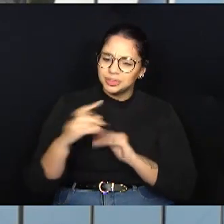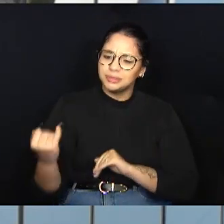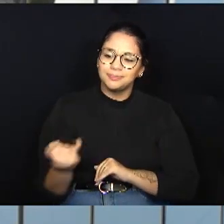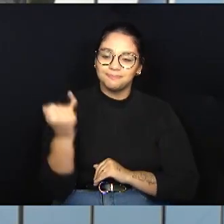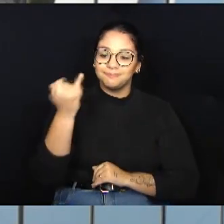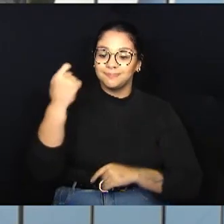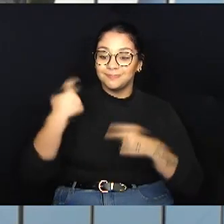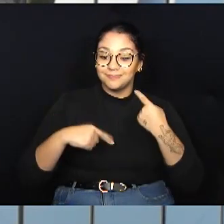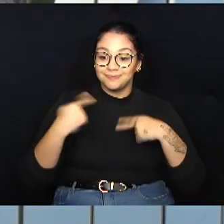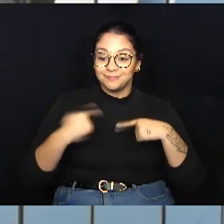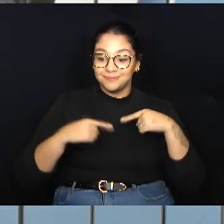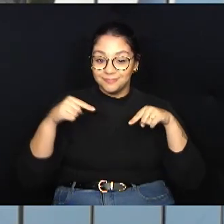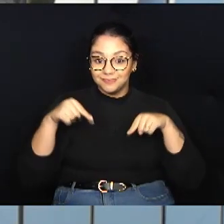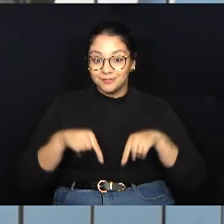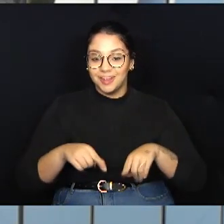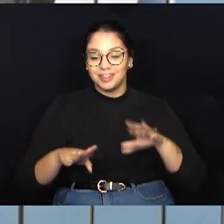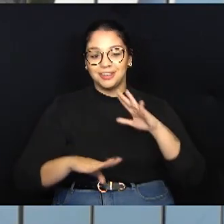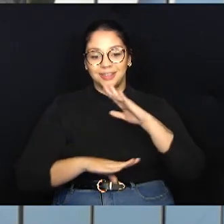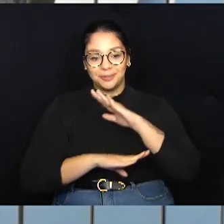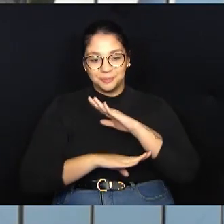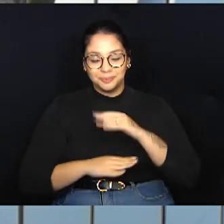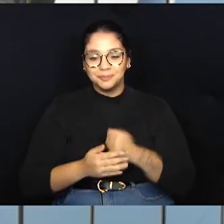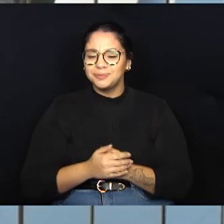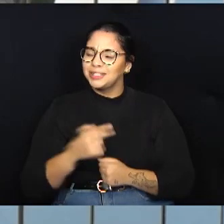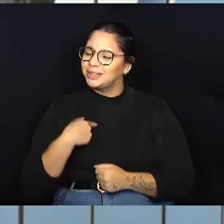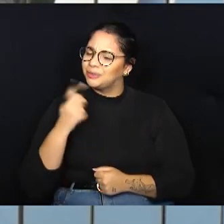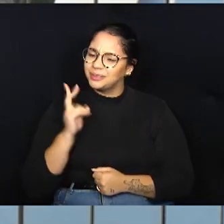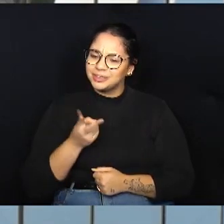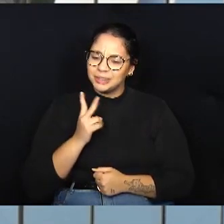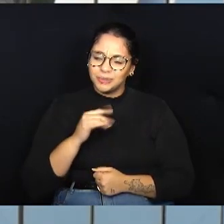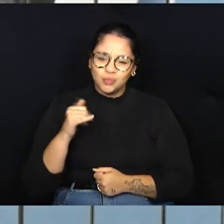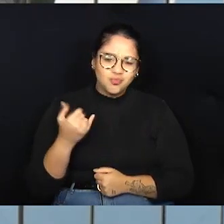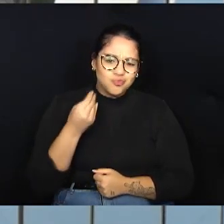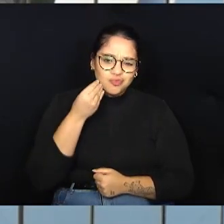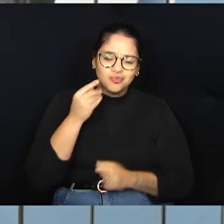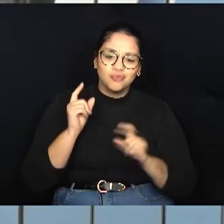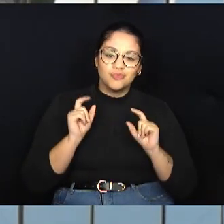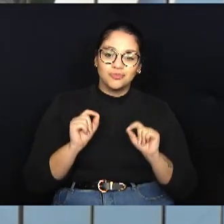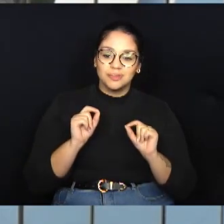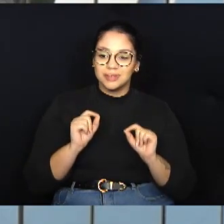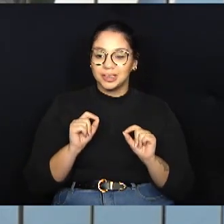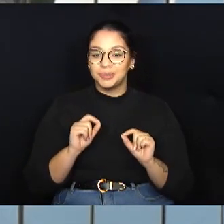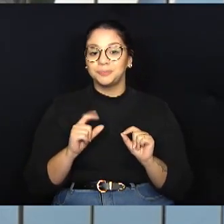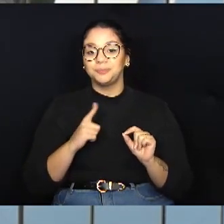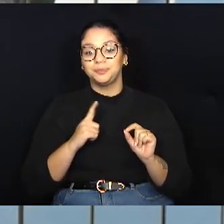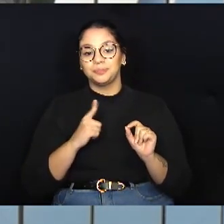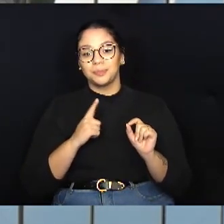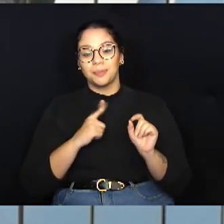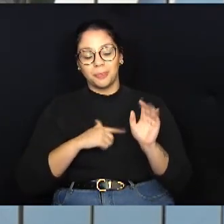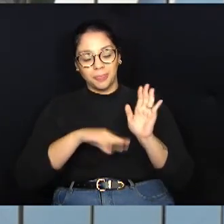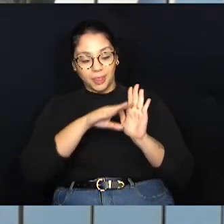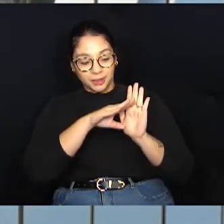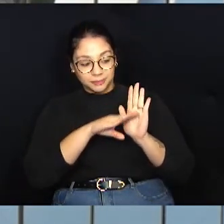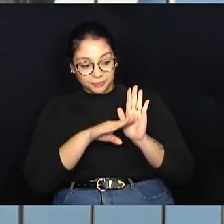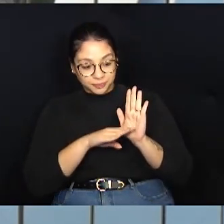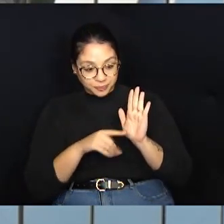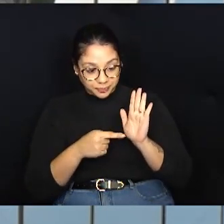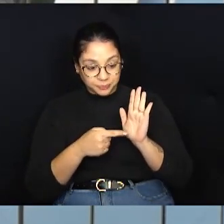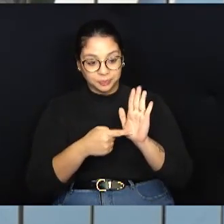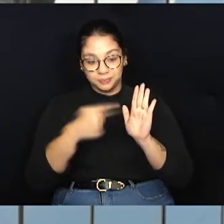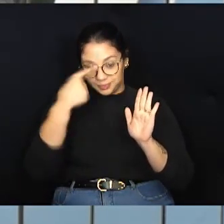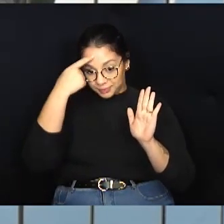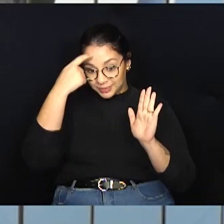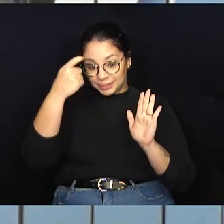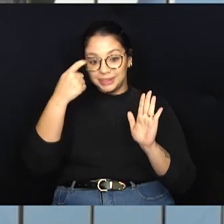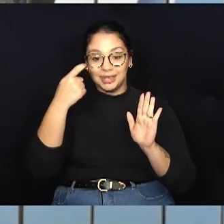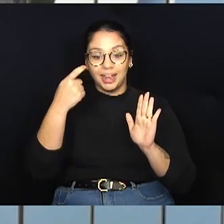nessa casa. Eu sempre tive a oportunidade de pontuar, apresentar as minhas ideias,